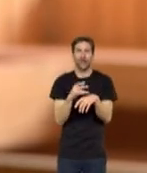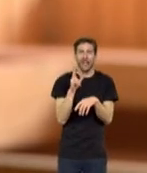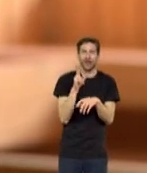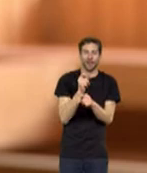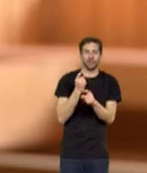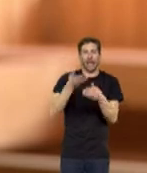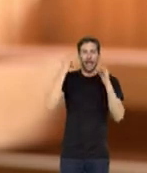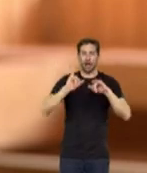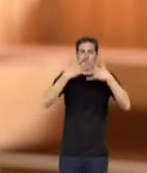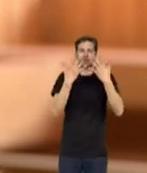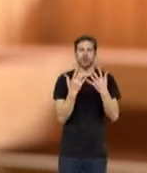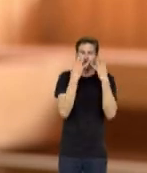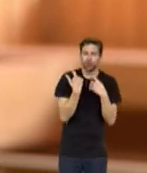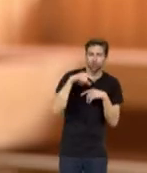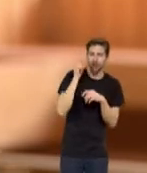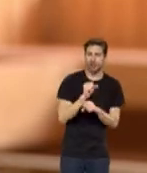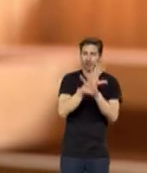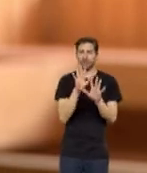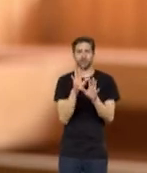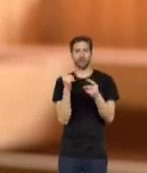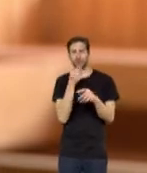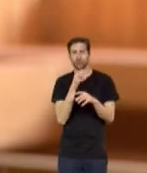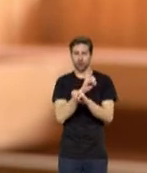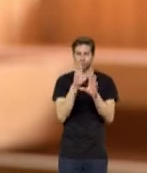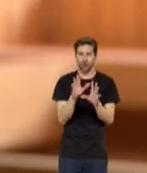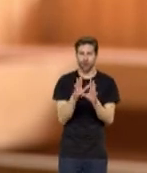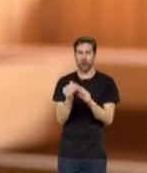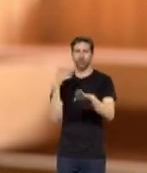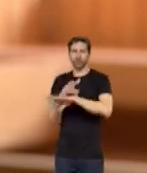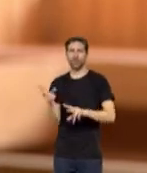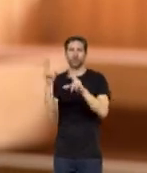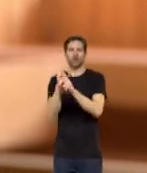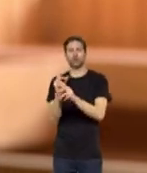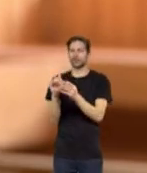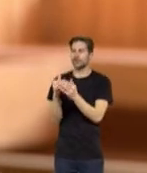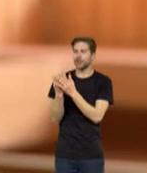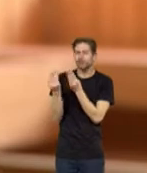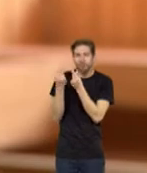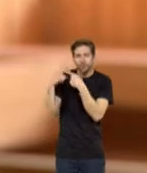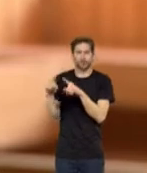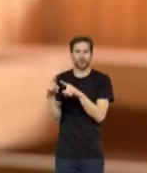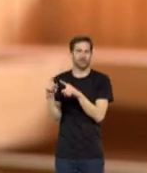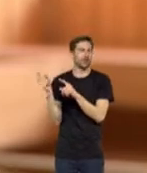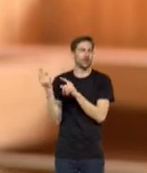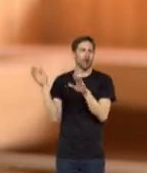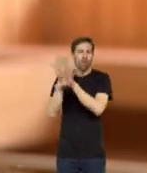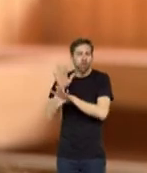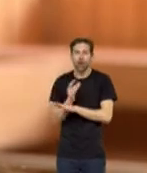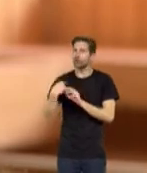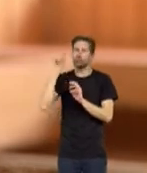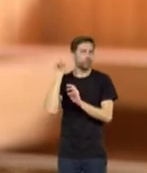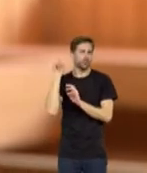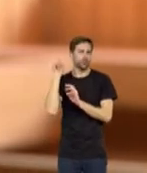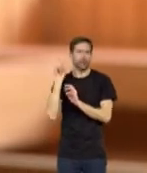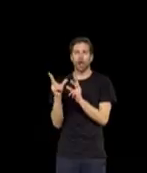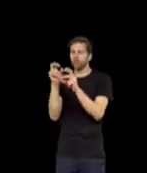clara. E a intervenção nova, achámos que não fazia sentido fazer uma patina, a intervenção nova, porque o que é novo é novo, mas sim dar uma